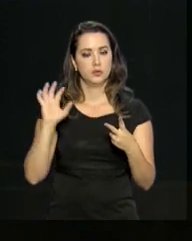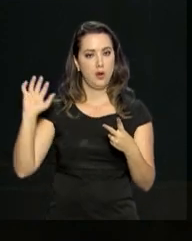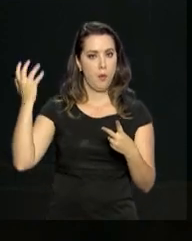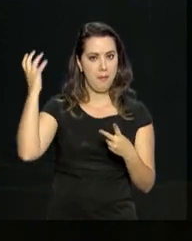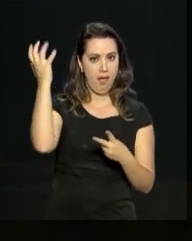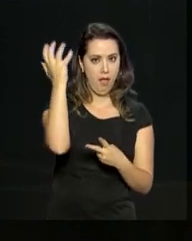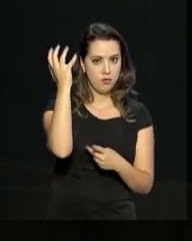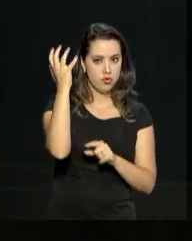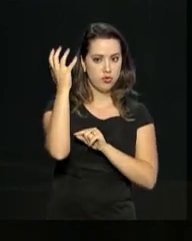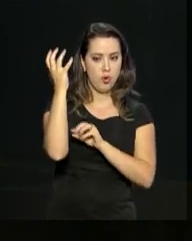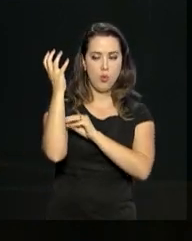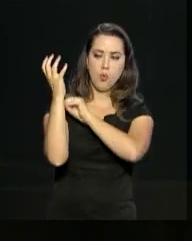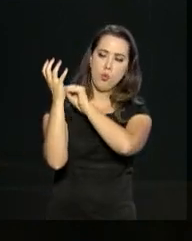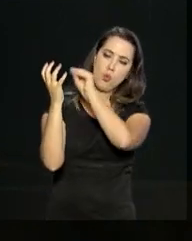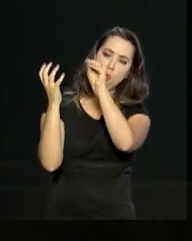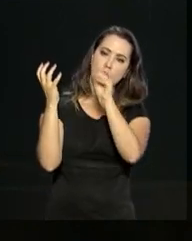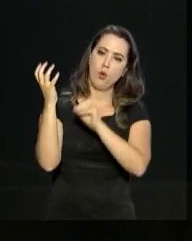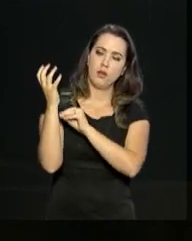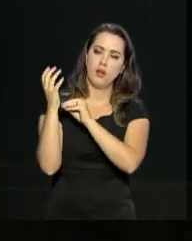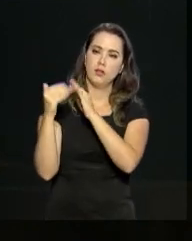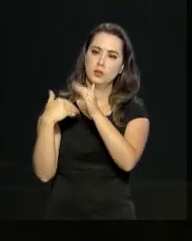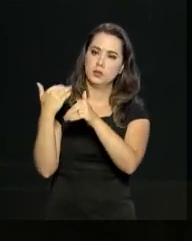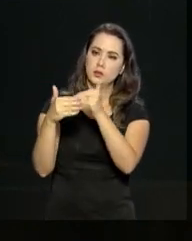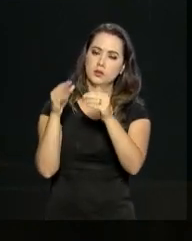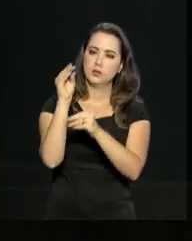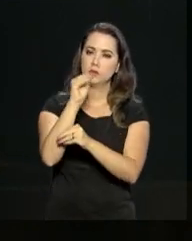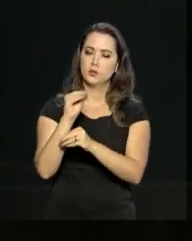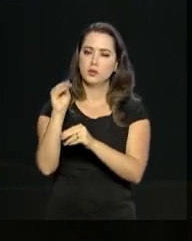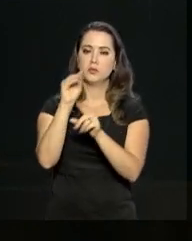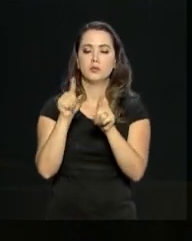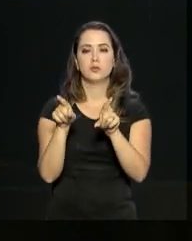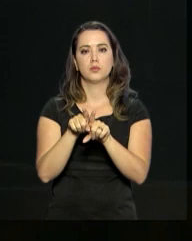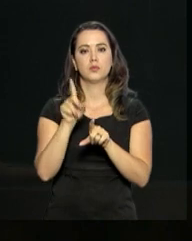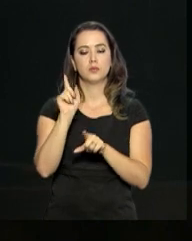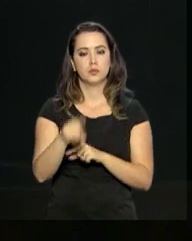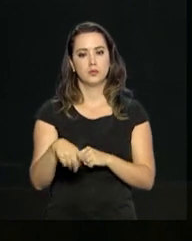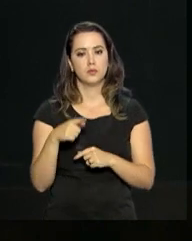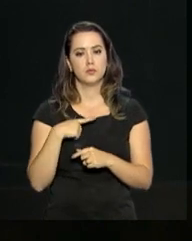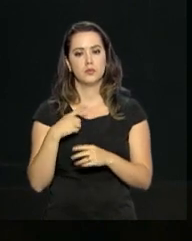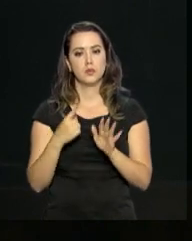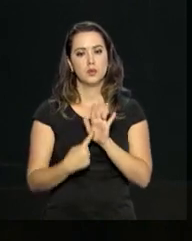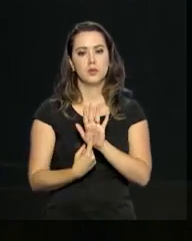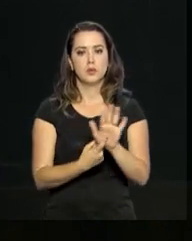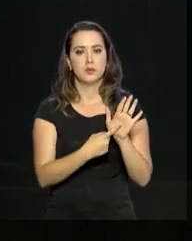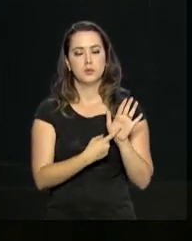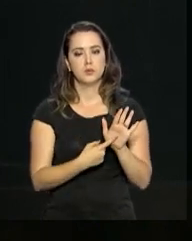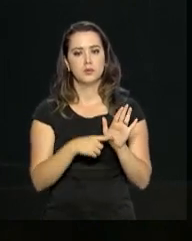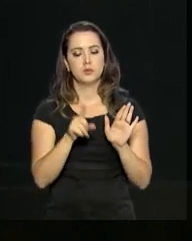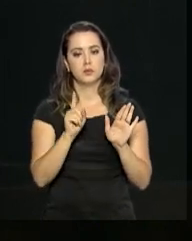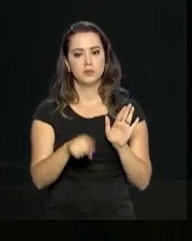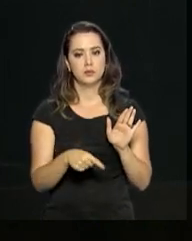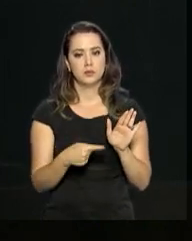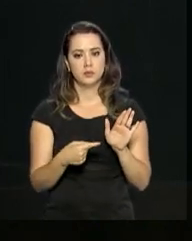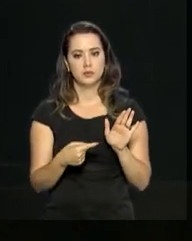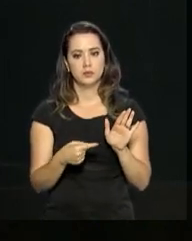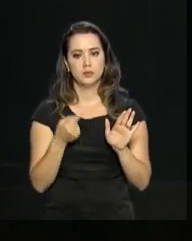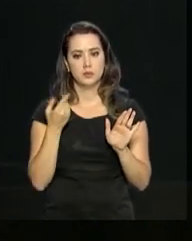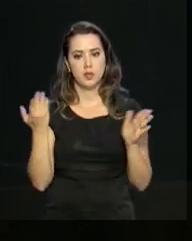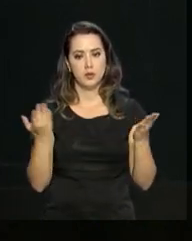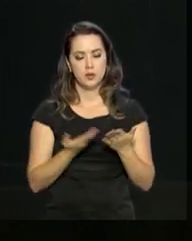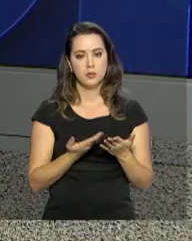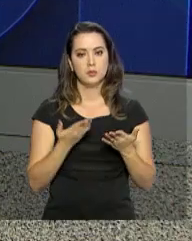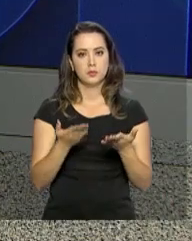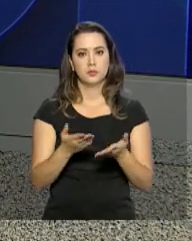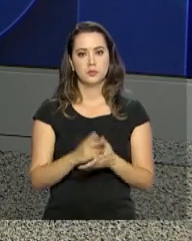eo desenvolvimento sustentável se revela precisamente nestes